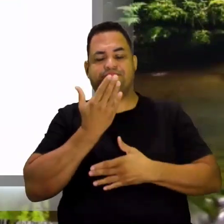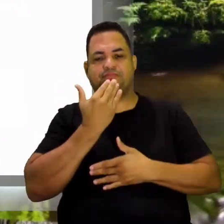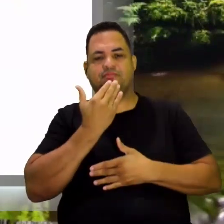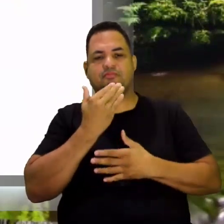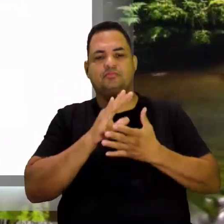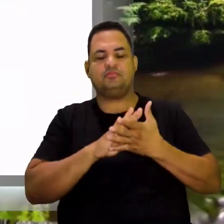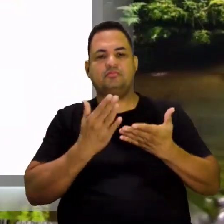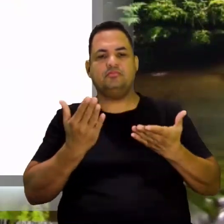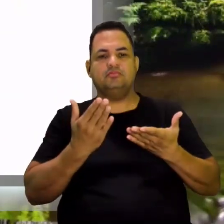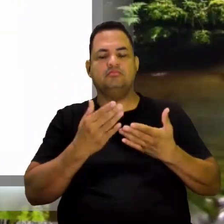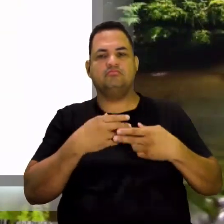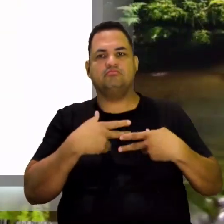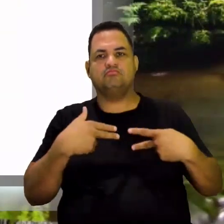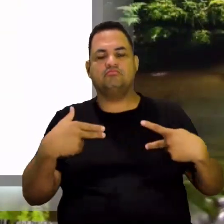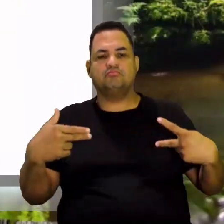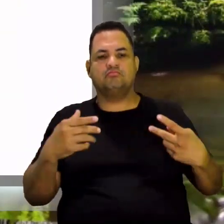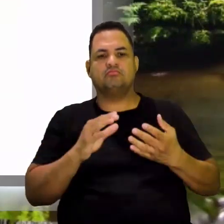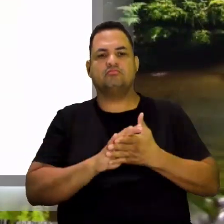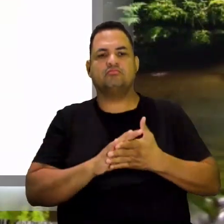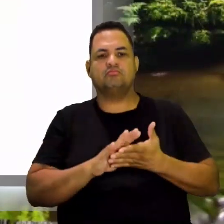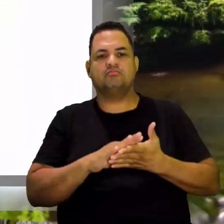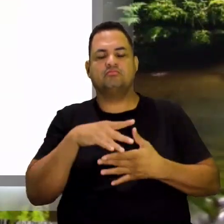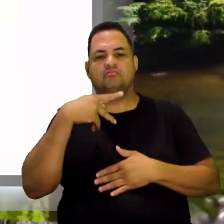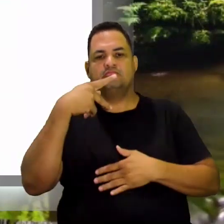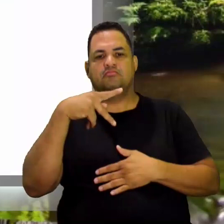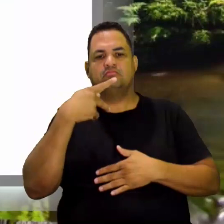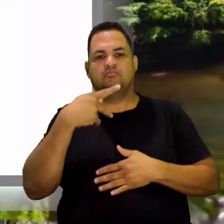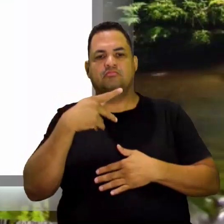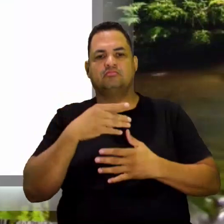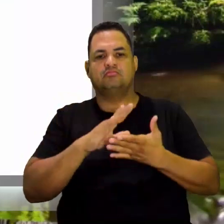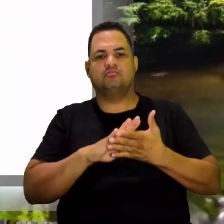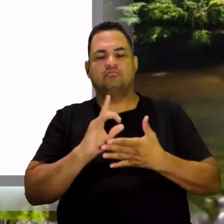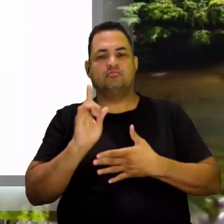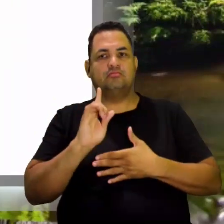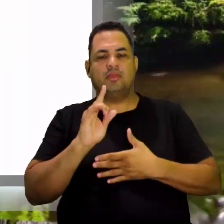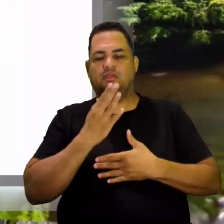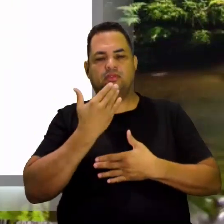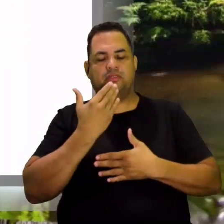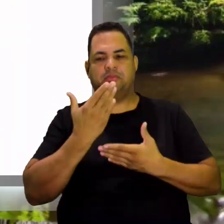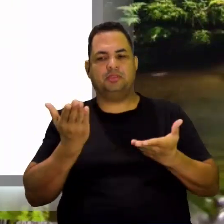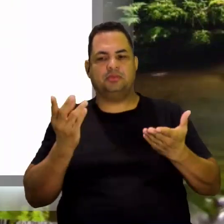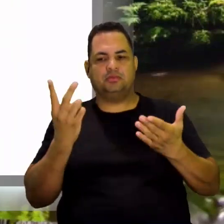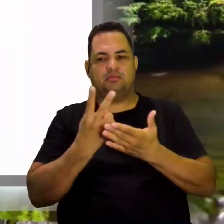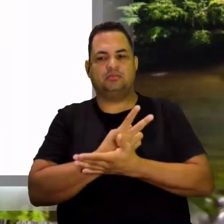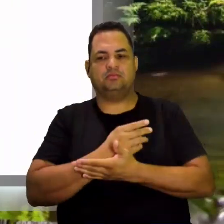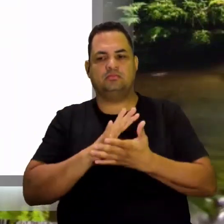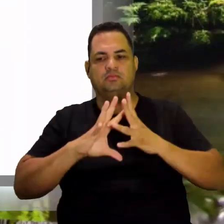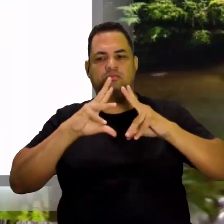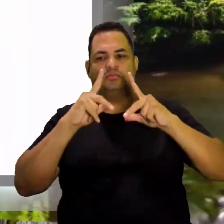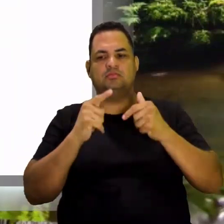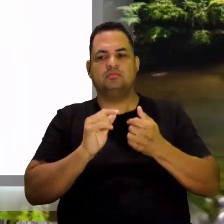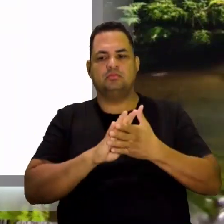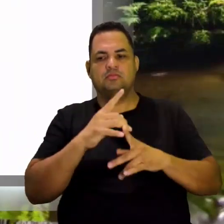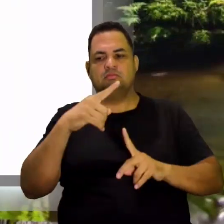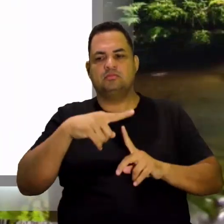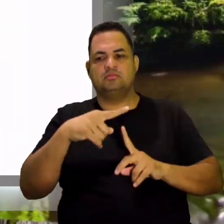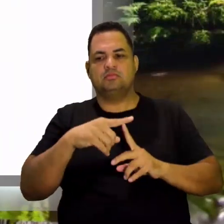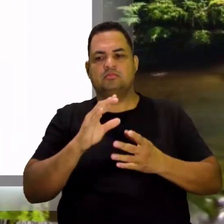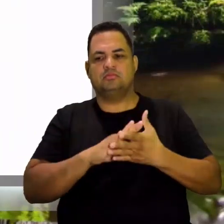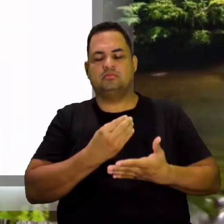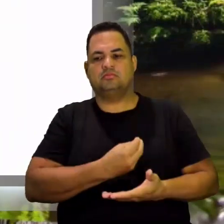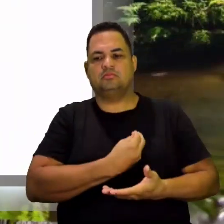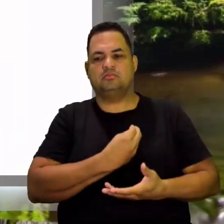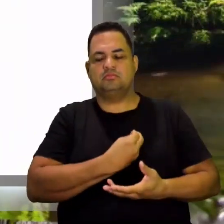né, esses alimentos, por exemplo, que eu estou me referindo a alimentos, mas não é só em alimentos que isso acontece, todo tipo de